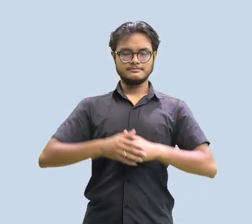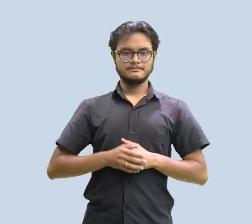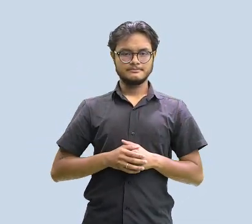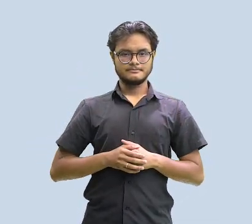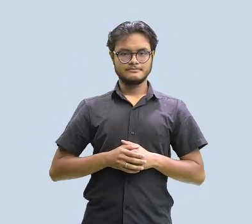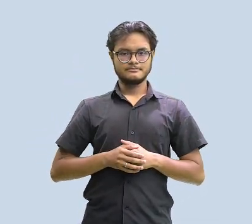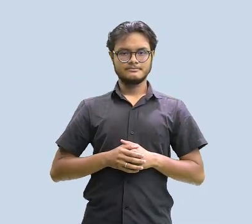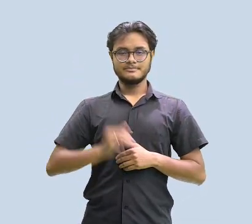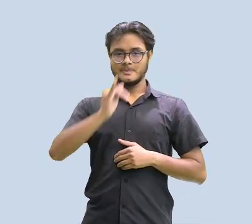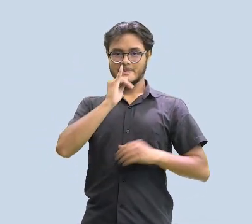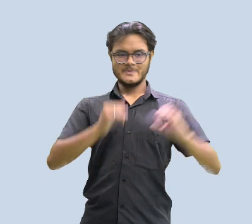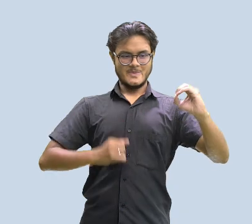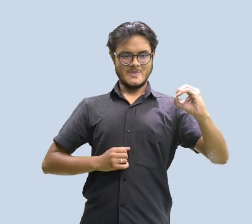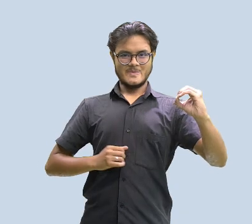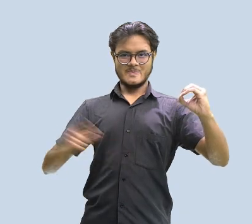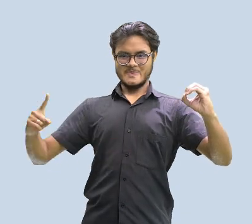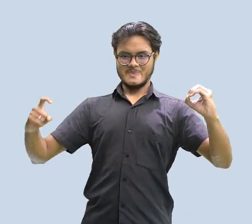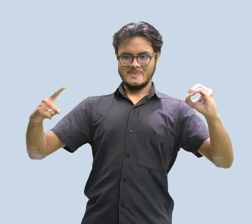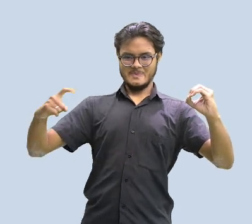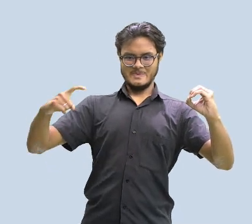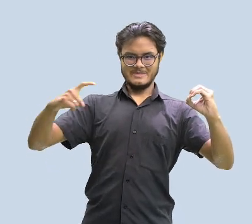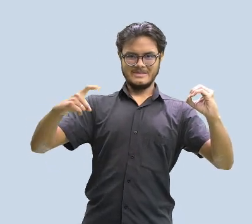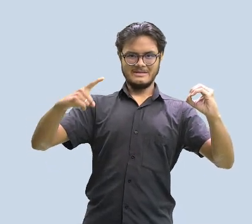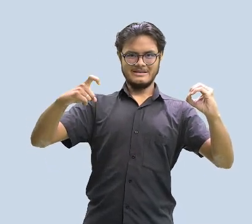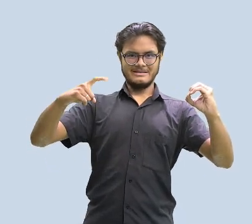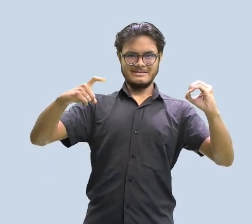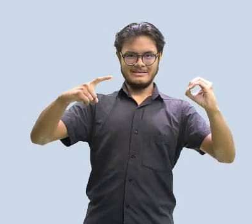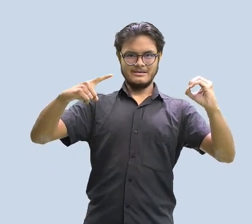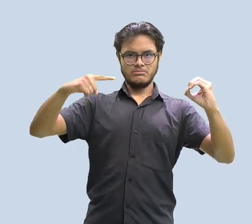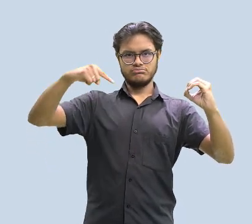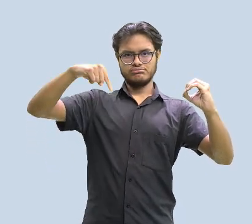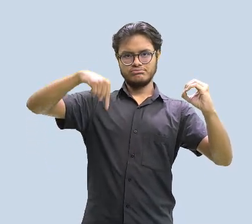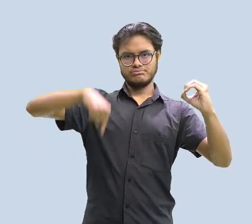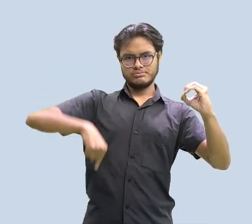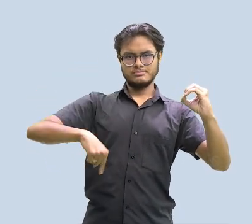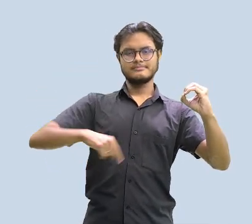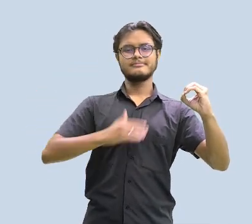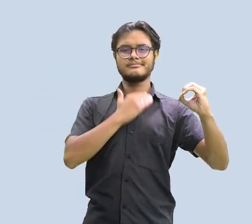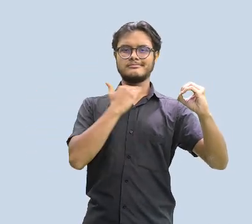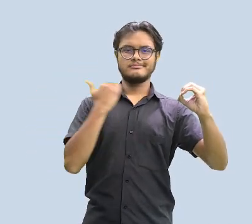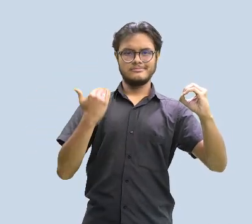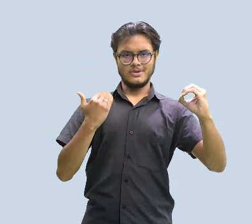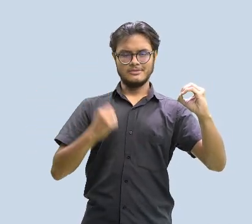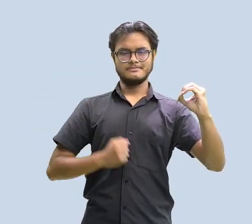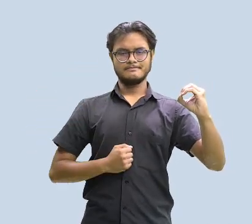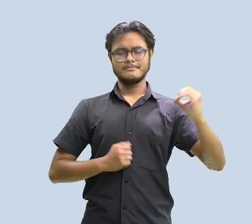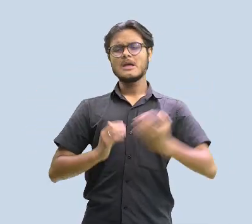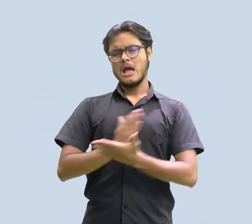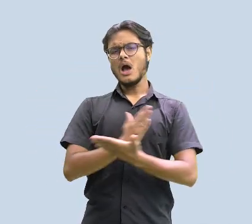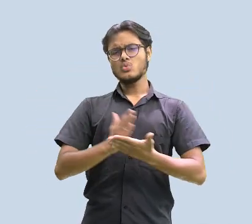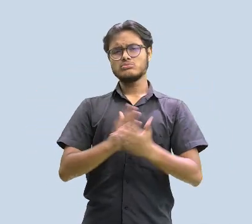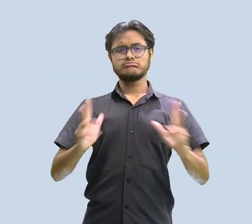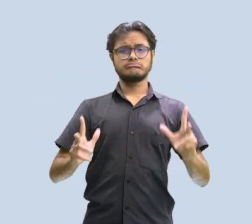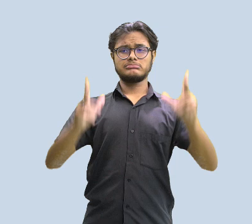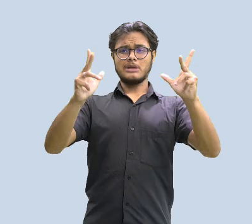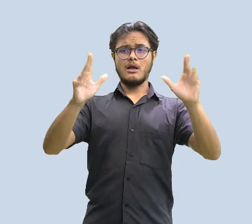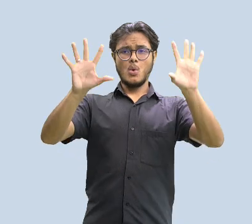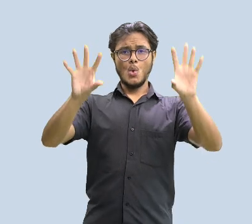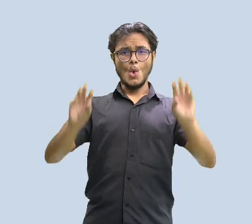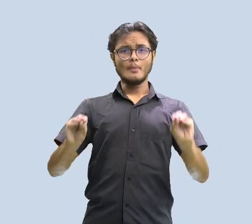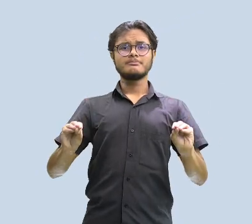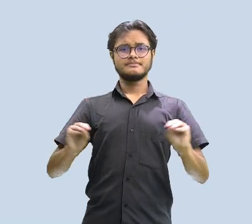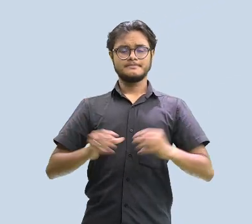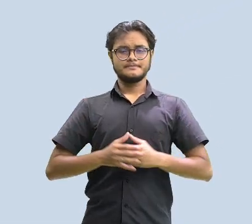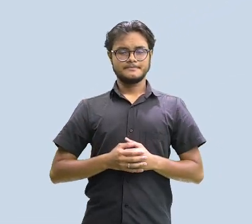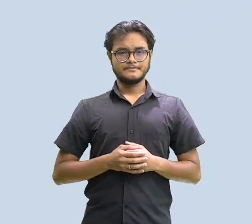o ovócito. Em alguns casos, é removido um pedaço da tuba uterina, como você verificou aí no